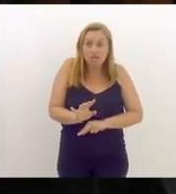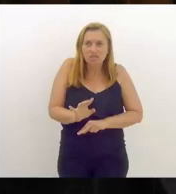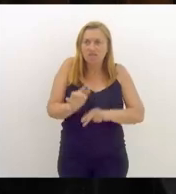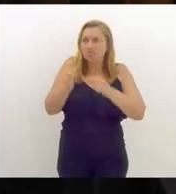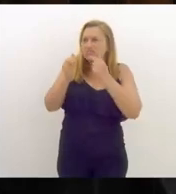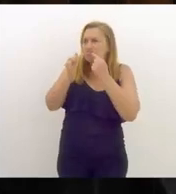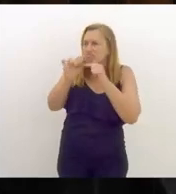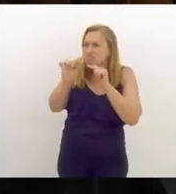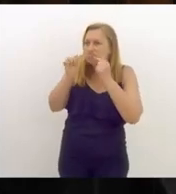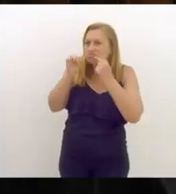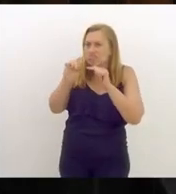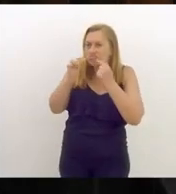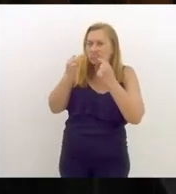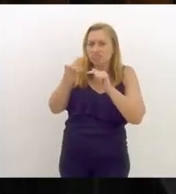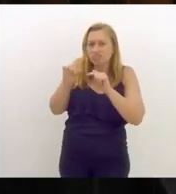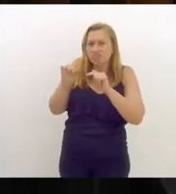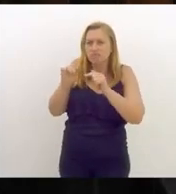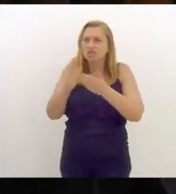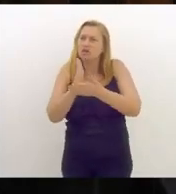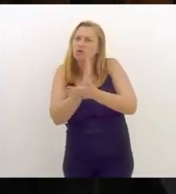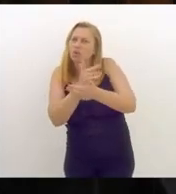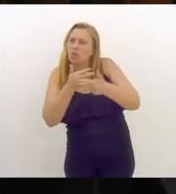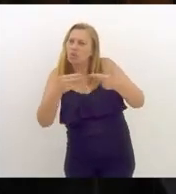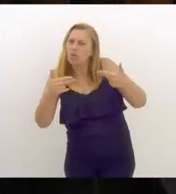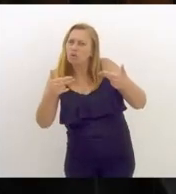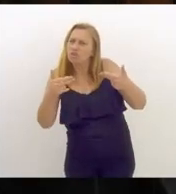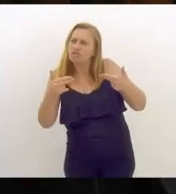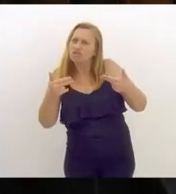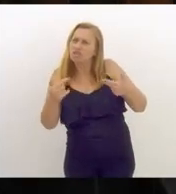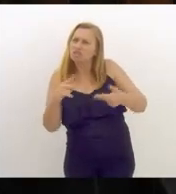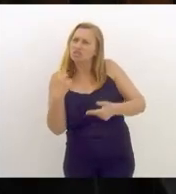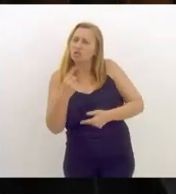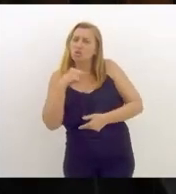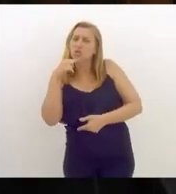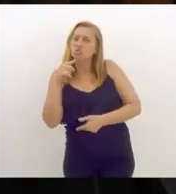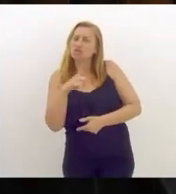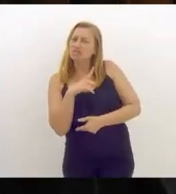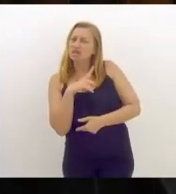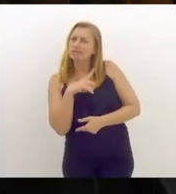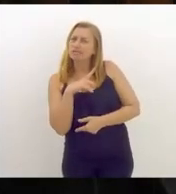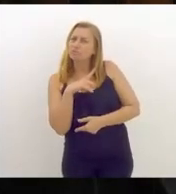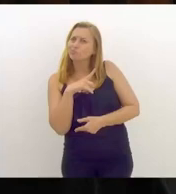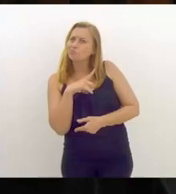questionarmos alguma coisa que estamos em dúvida